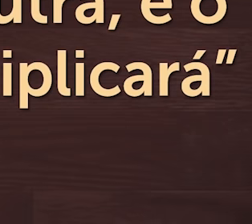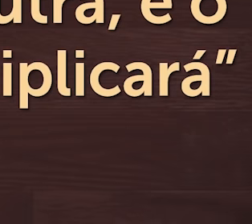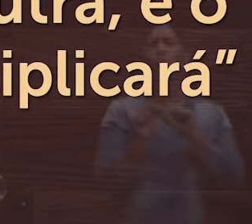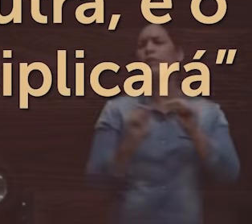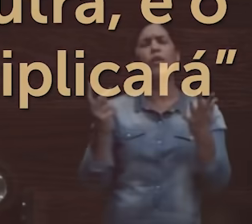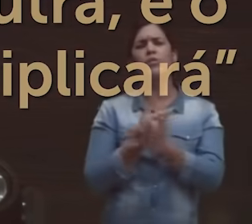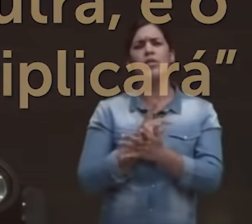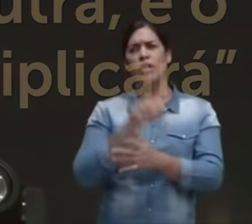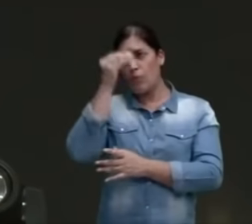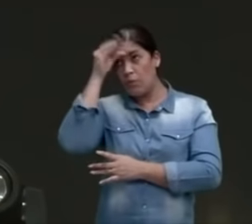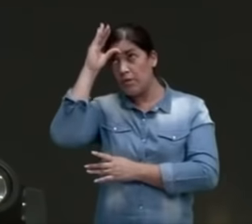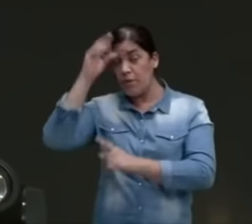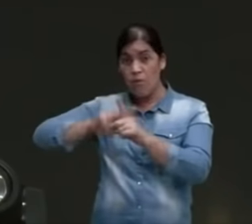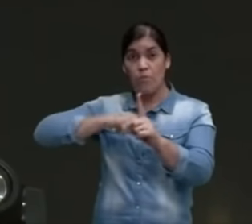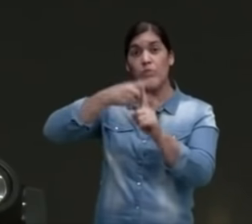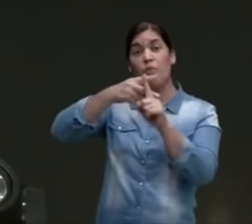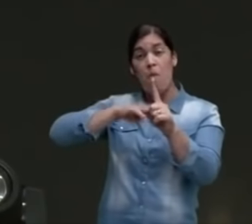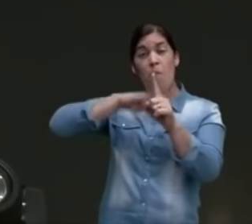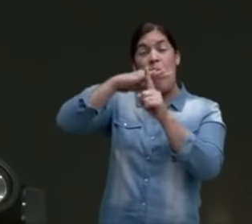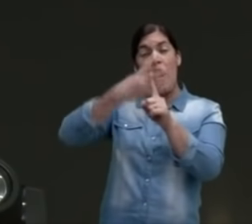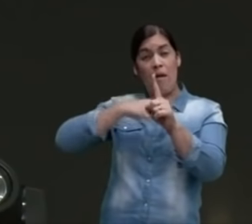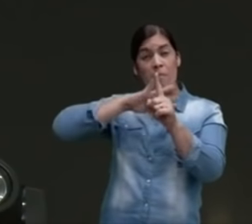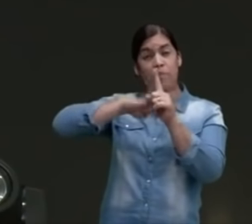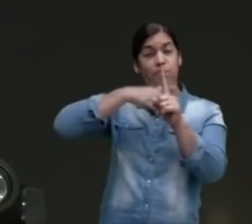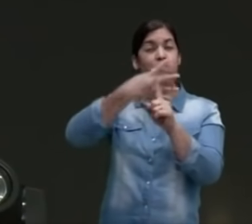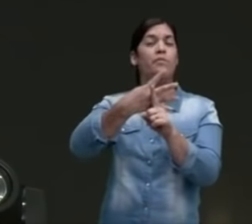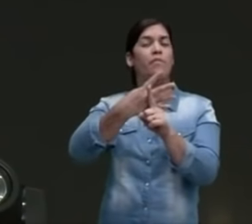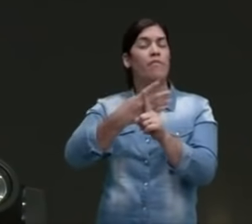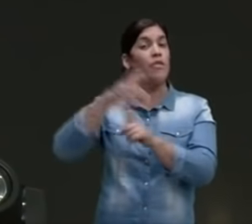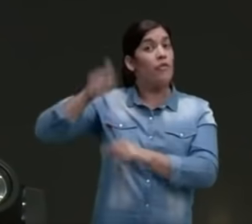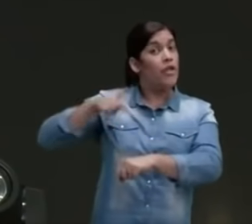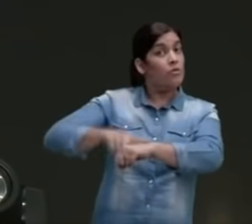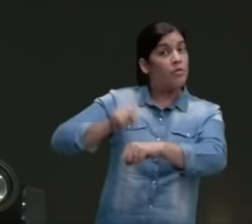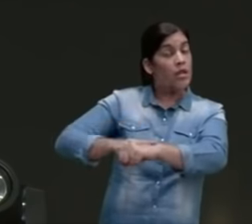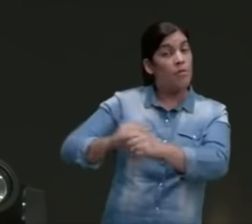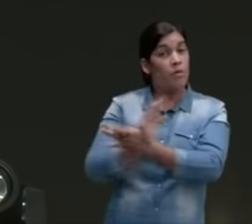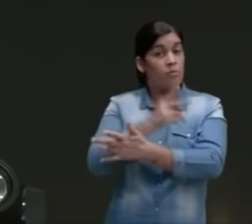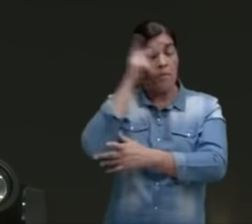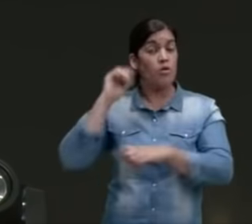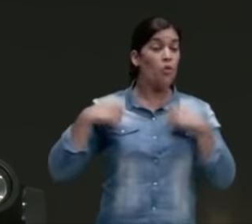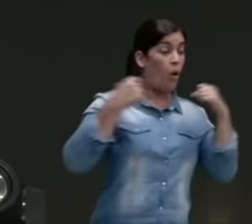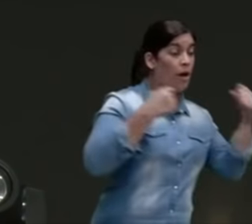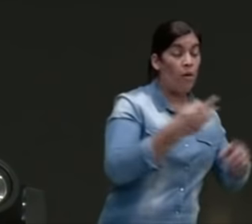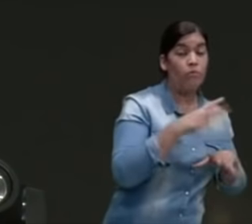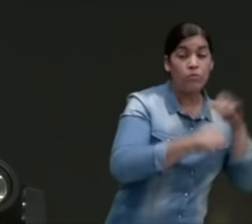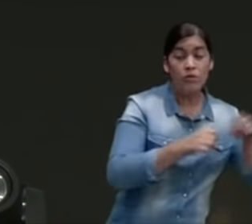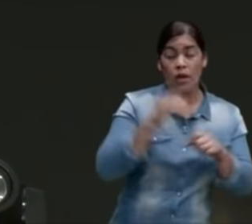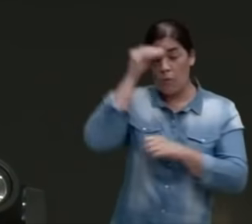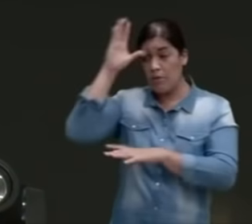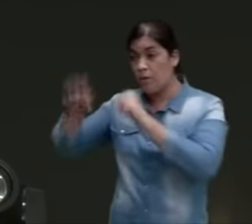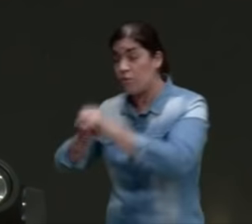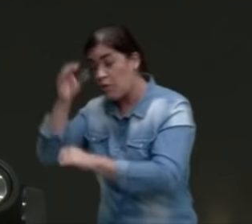multiplicará. Então aqui ele fala duas coisas. No final dos tempos, muitos correrão de um lado para o outro e o conhecimento ou